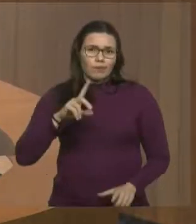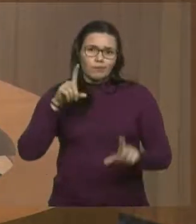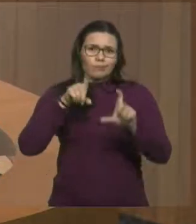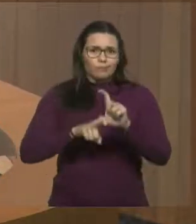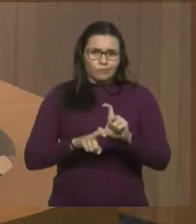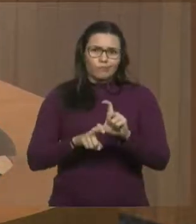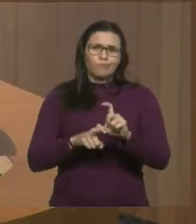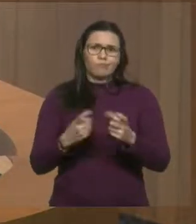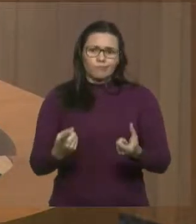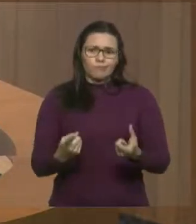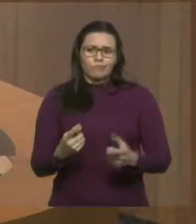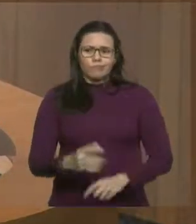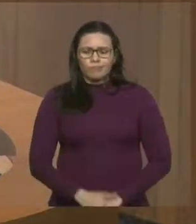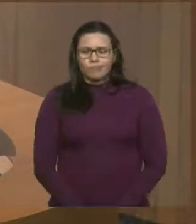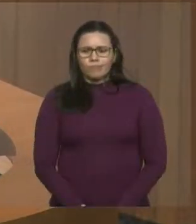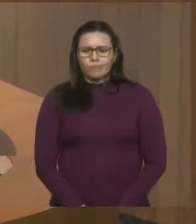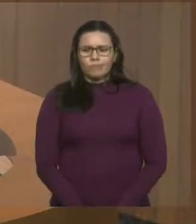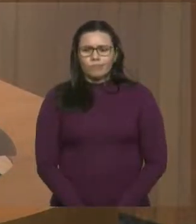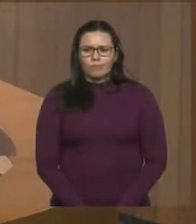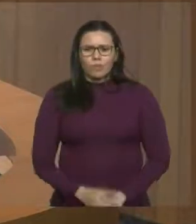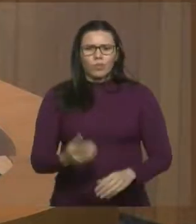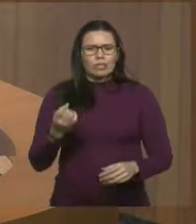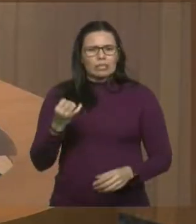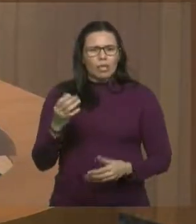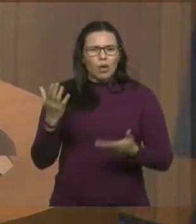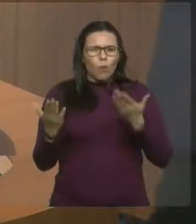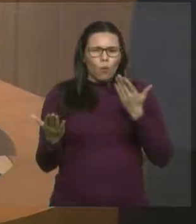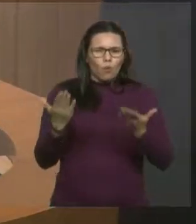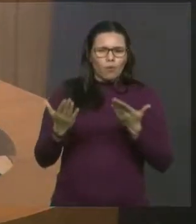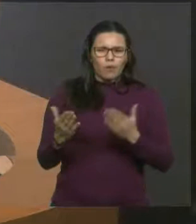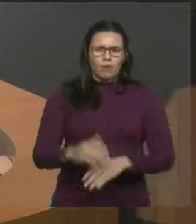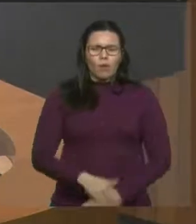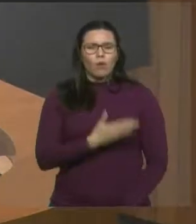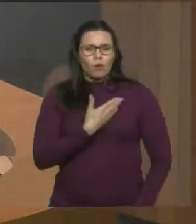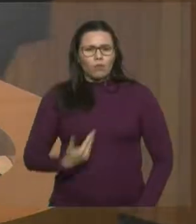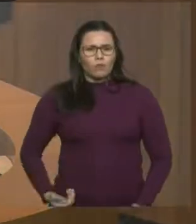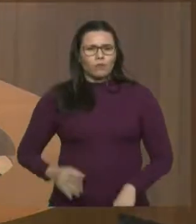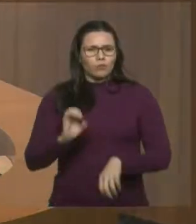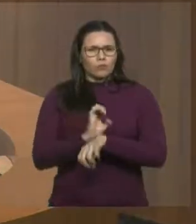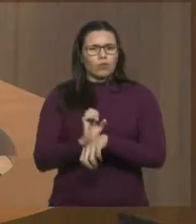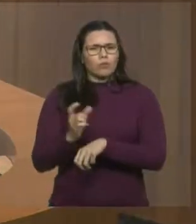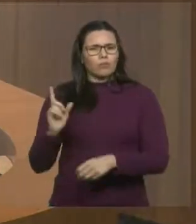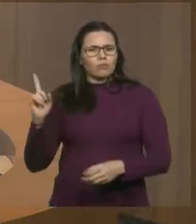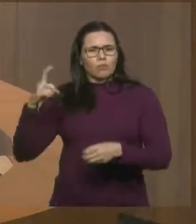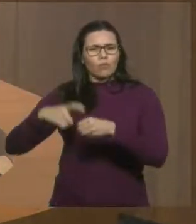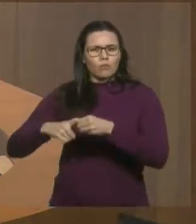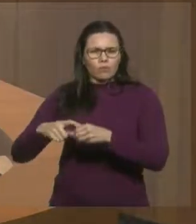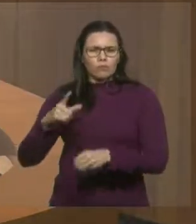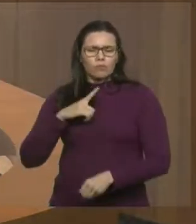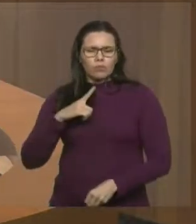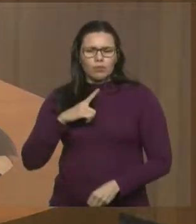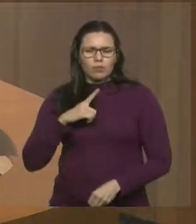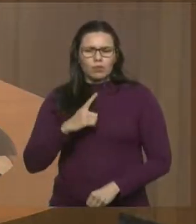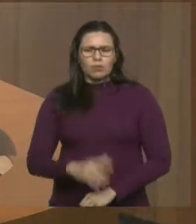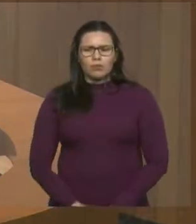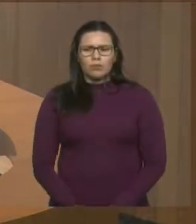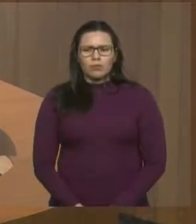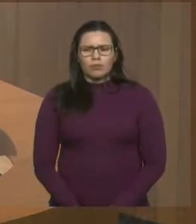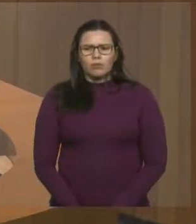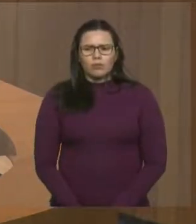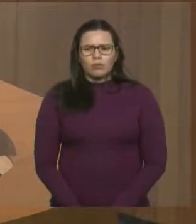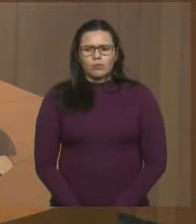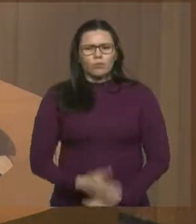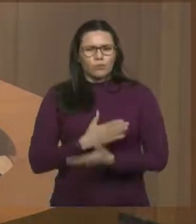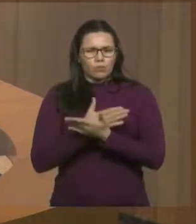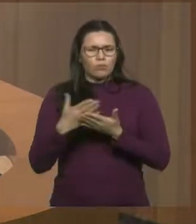clara. Houve uma pactuação do governo do Estado com o Aldenor Abelo nessa última crise que tivemos aí no começo